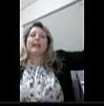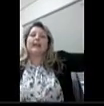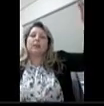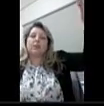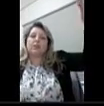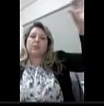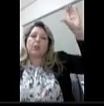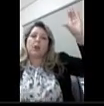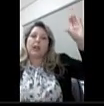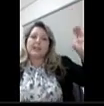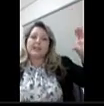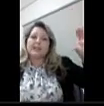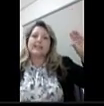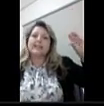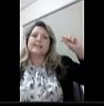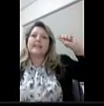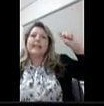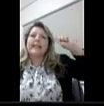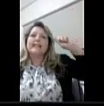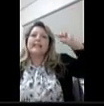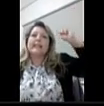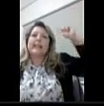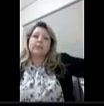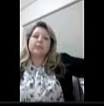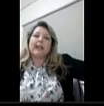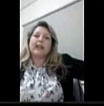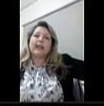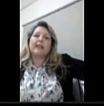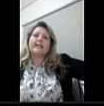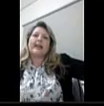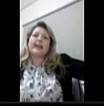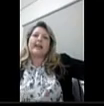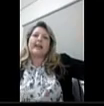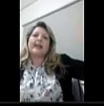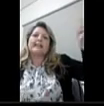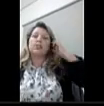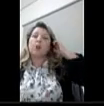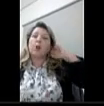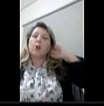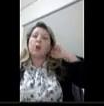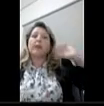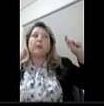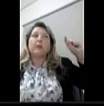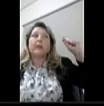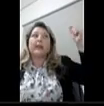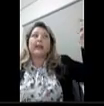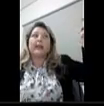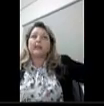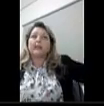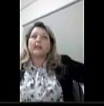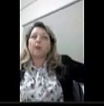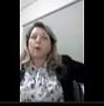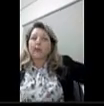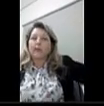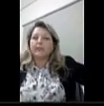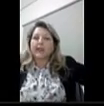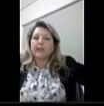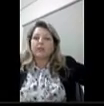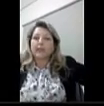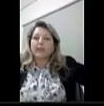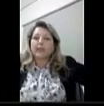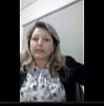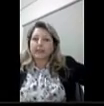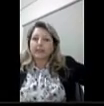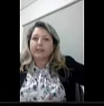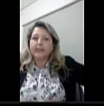naquela, a gente coloca as datas e dentro daquela data, a gente coloca qual é a atividade